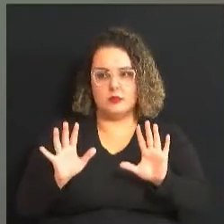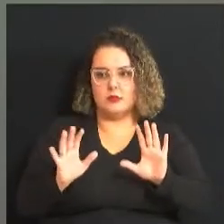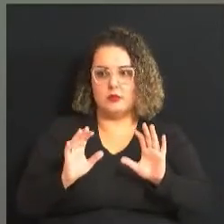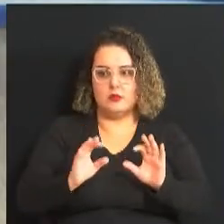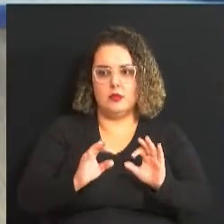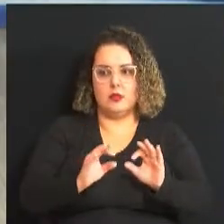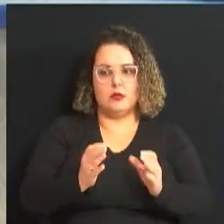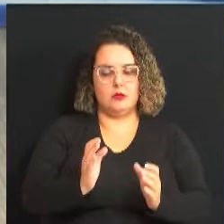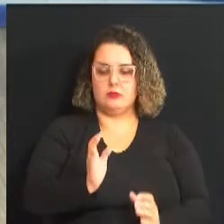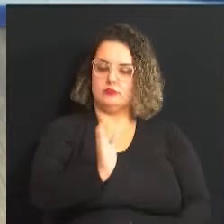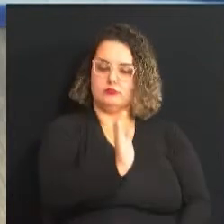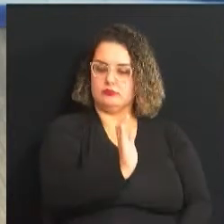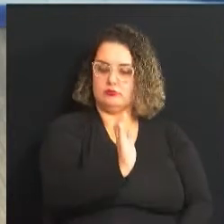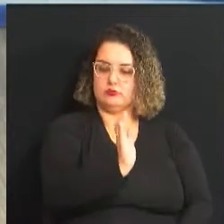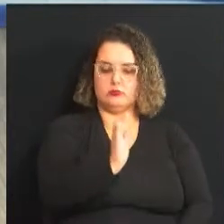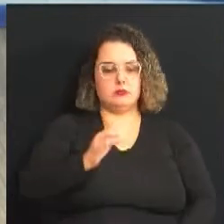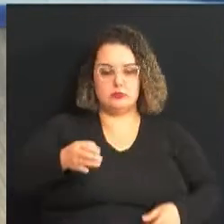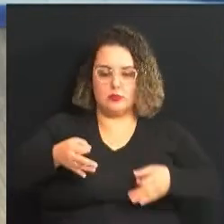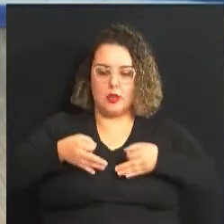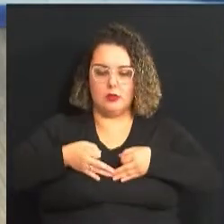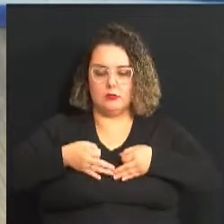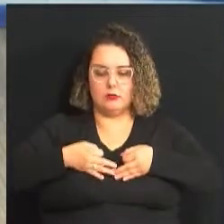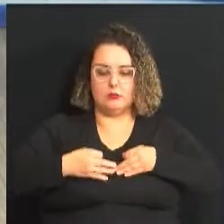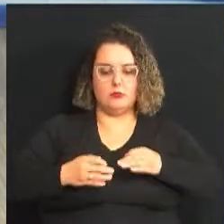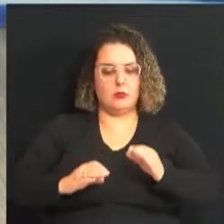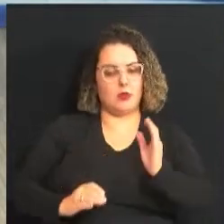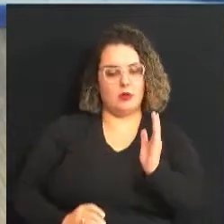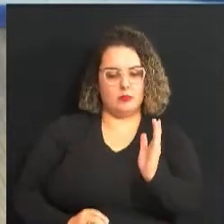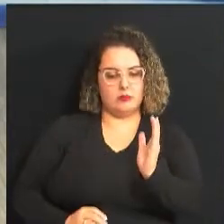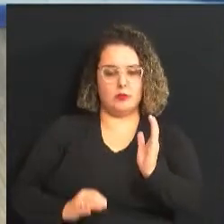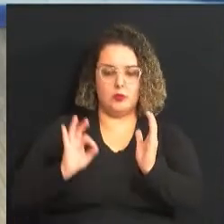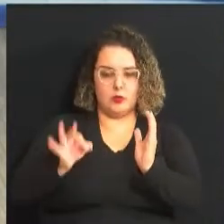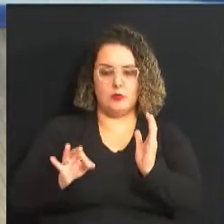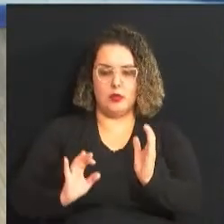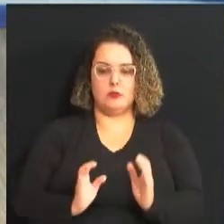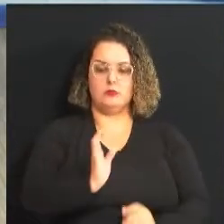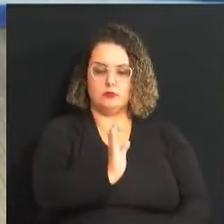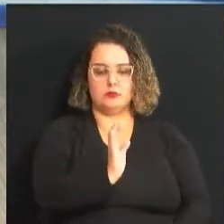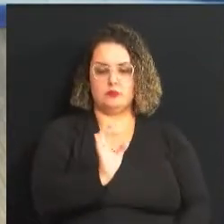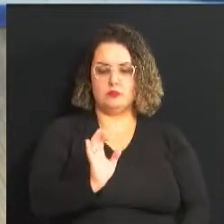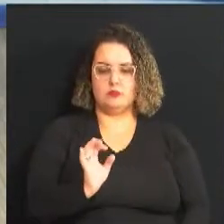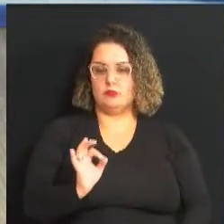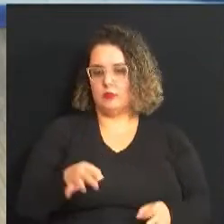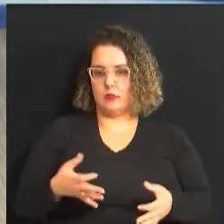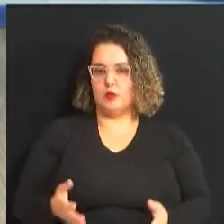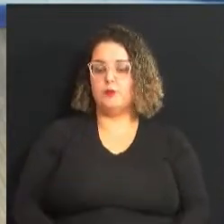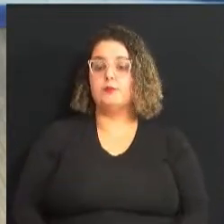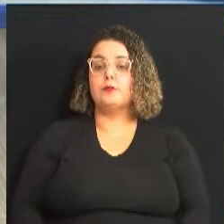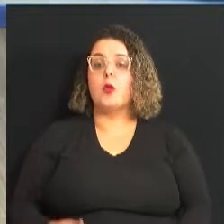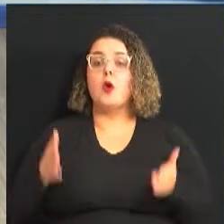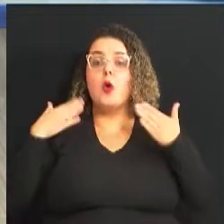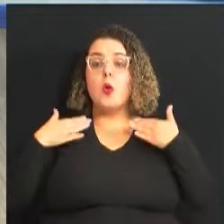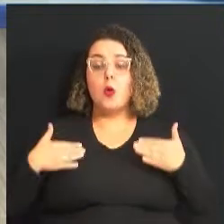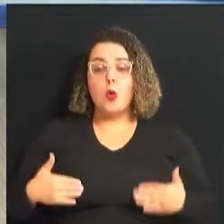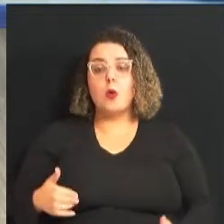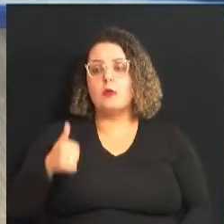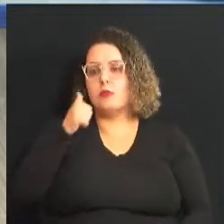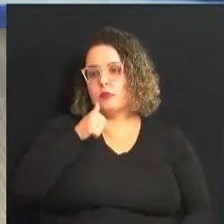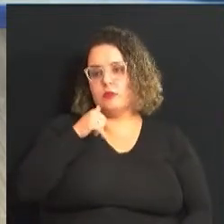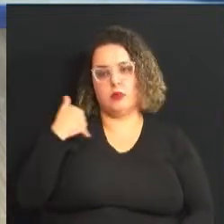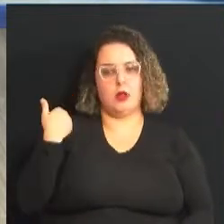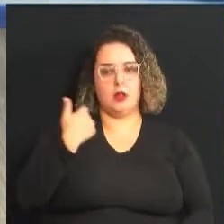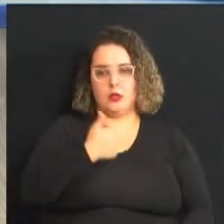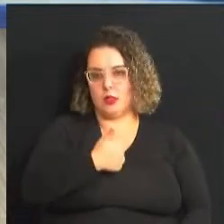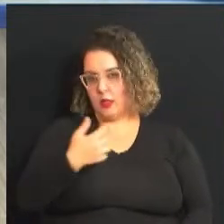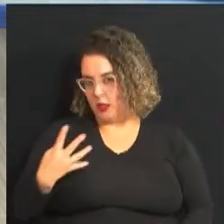voltando para a gravidez precoce e pegando esse gancho aí da sua última resposta, o corpo da menina que tem lá seus 13, 14,